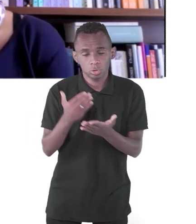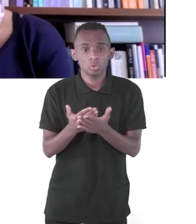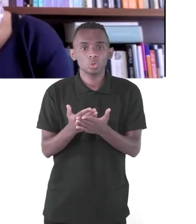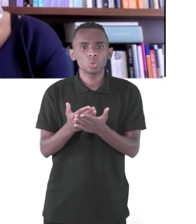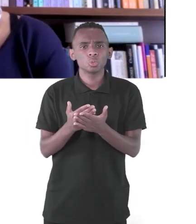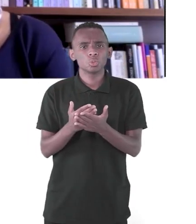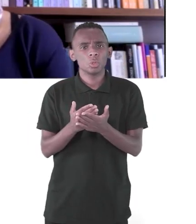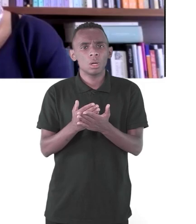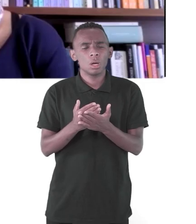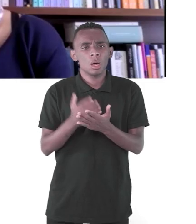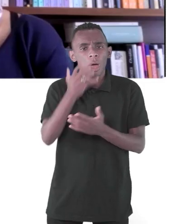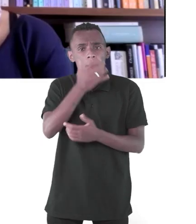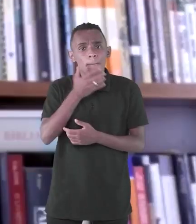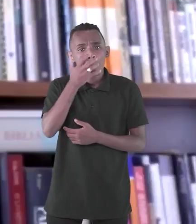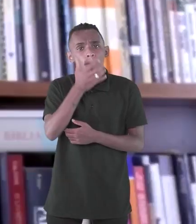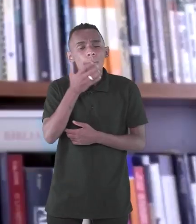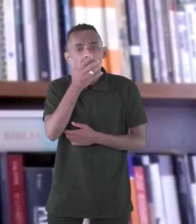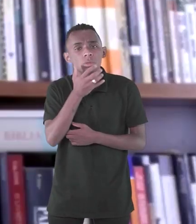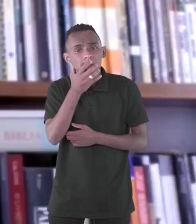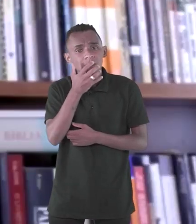que a música